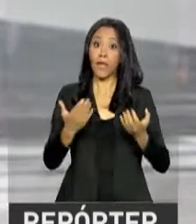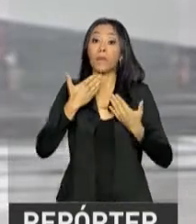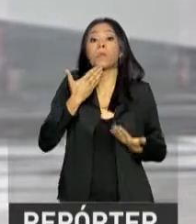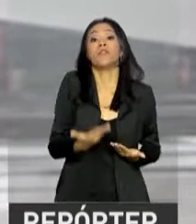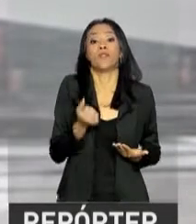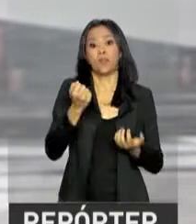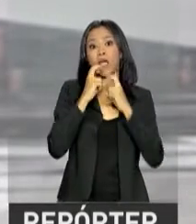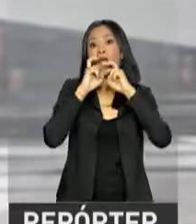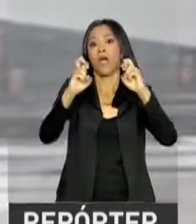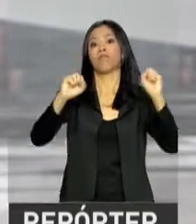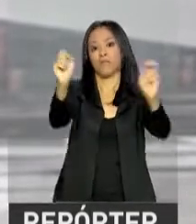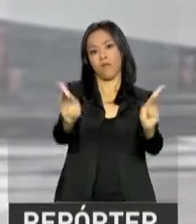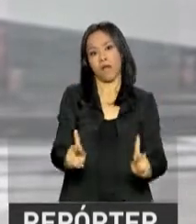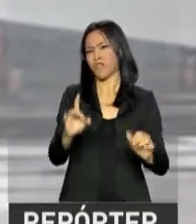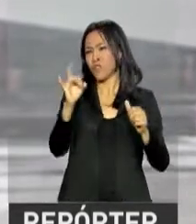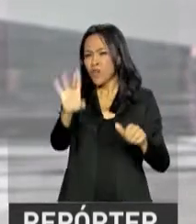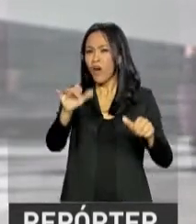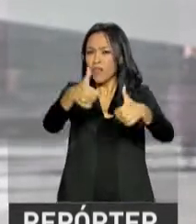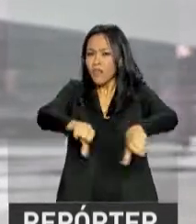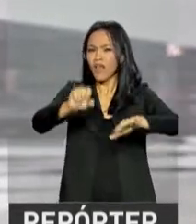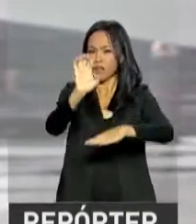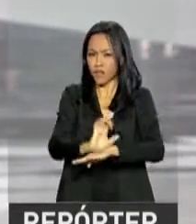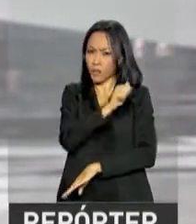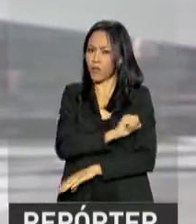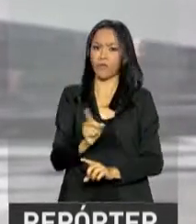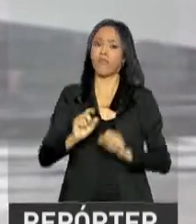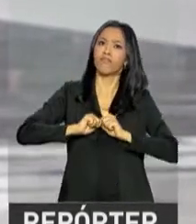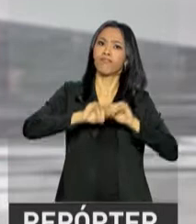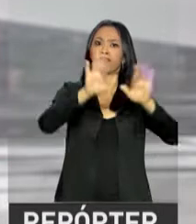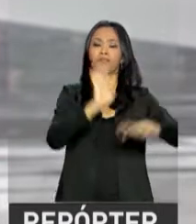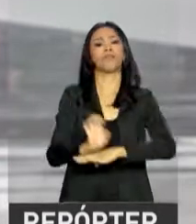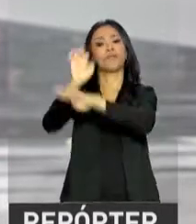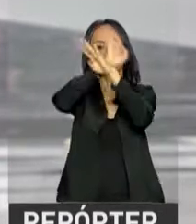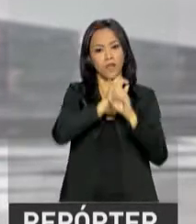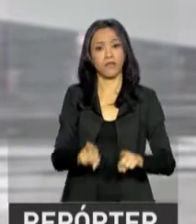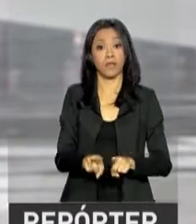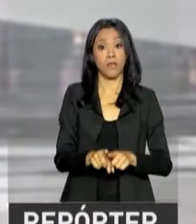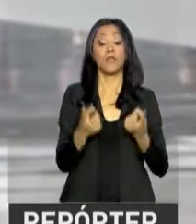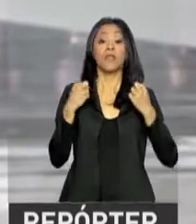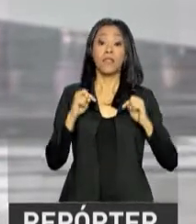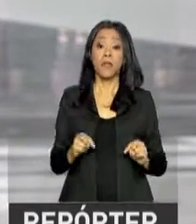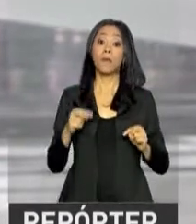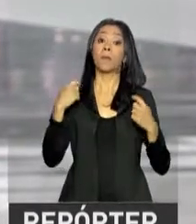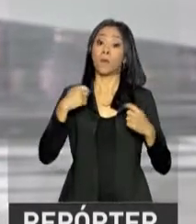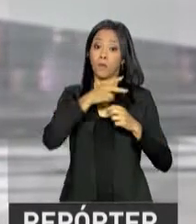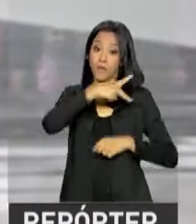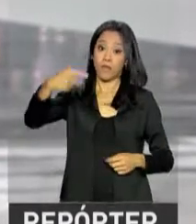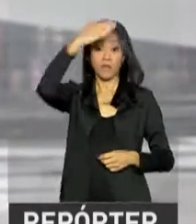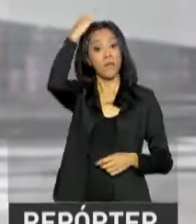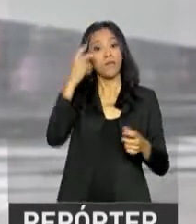pode ficar só no rio de janeiro ao falar sobre a reunião que tem hoje com os governadores temer disse que é preciso um esforço conjunto